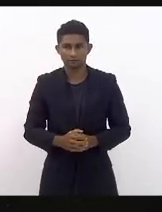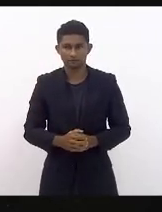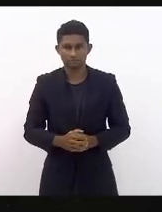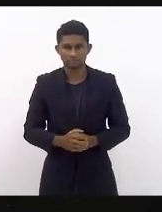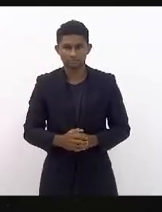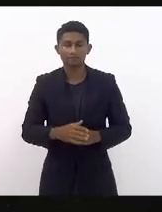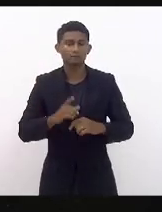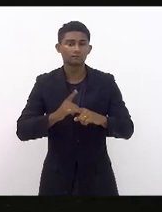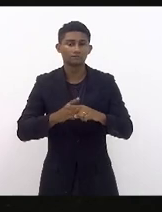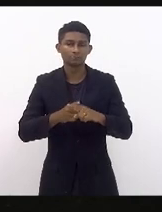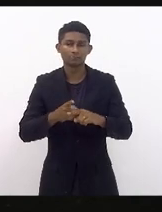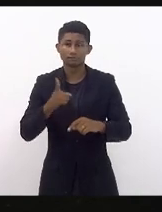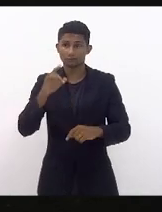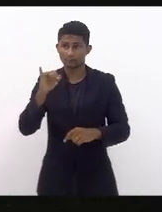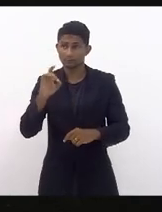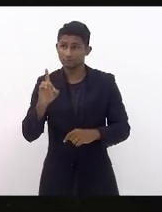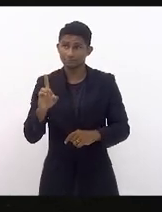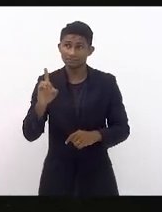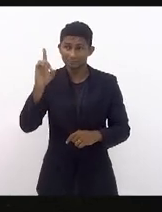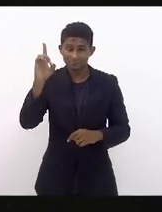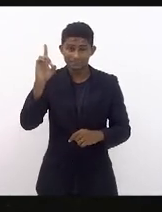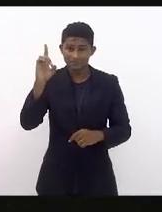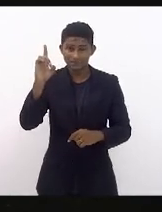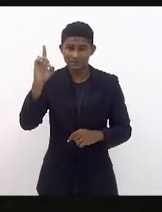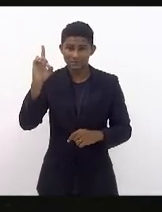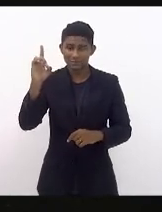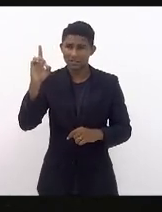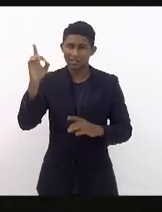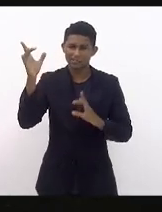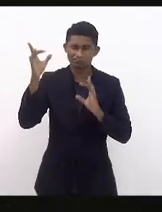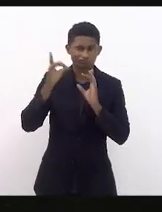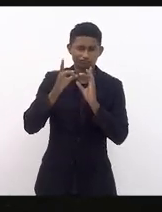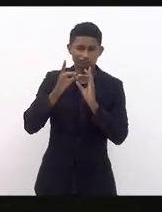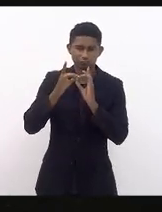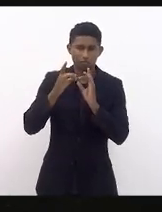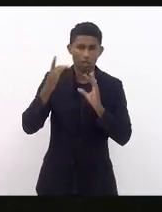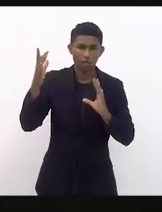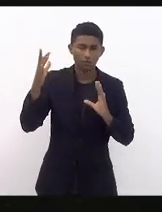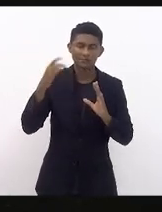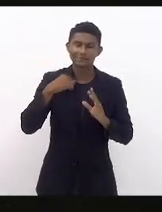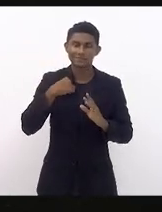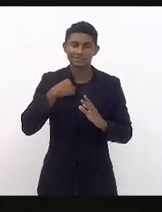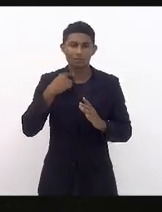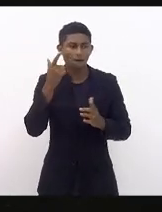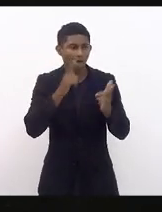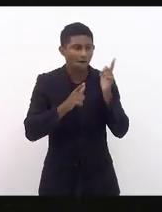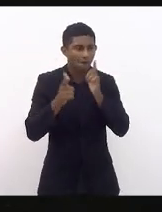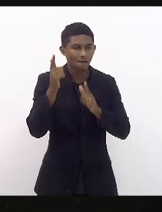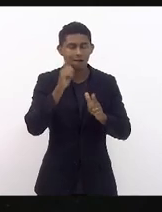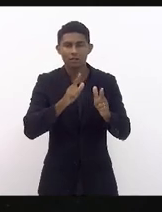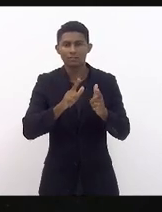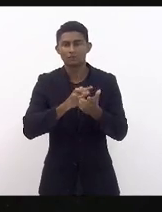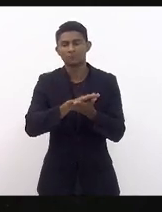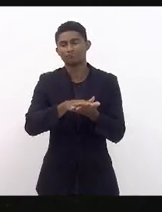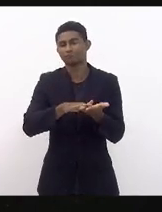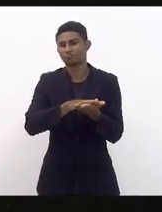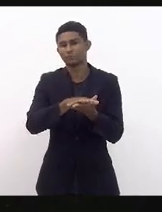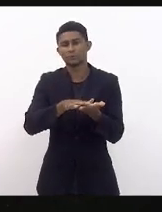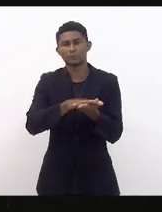porque sem Ele eu nada conquistaria, eu nada